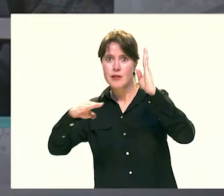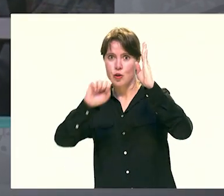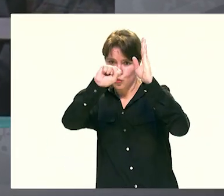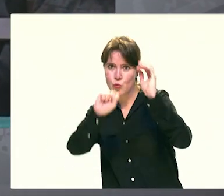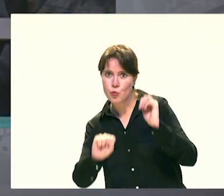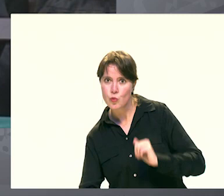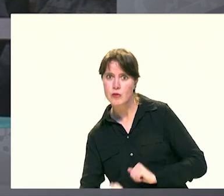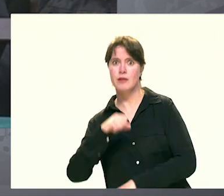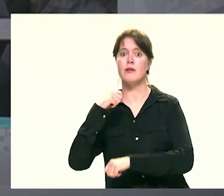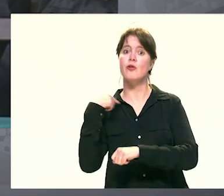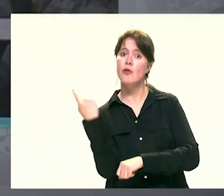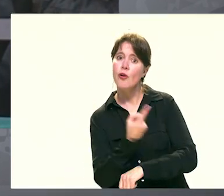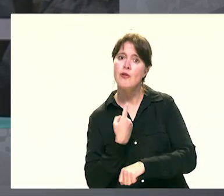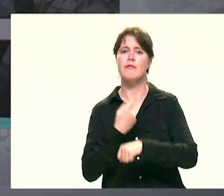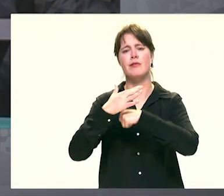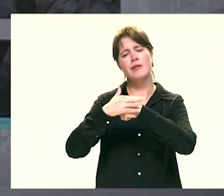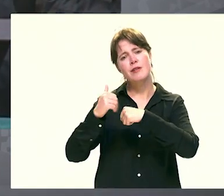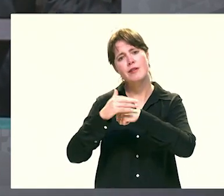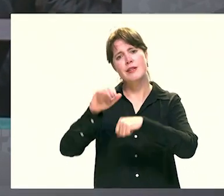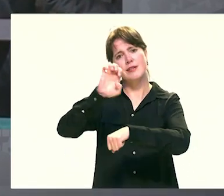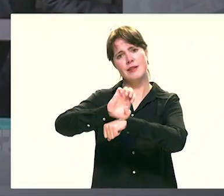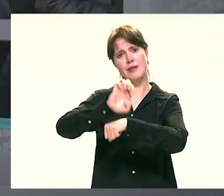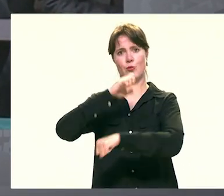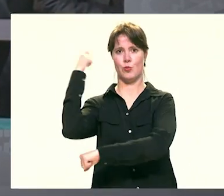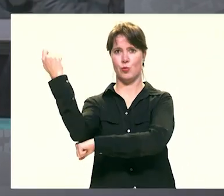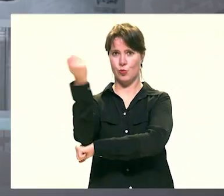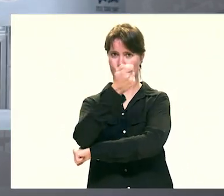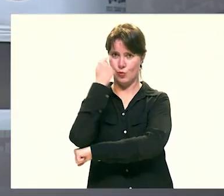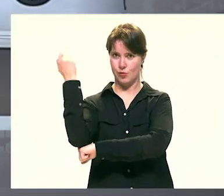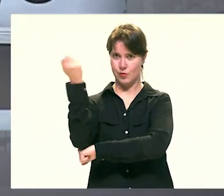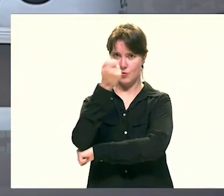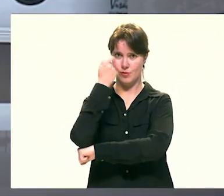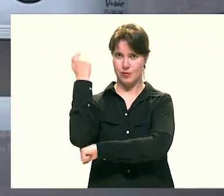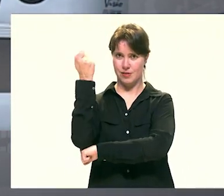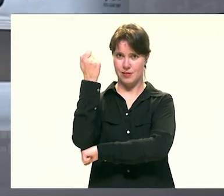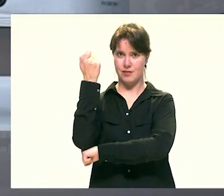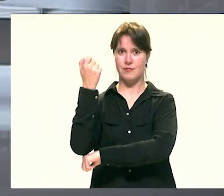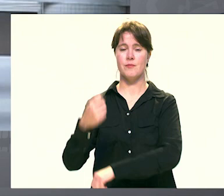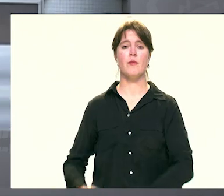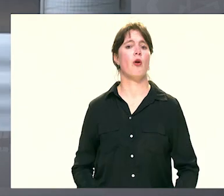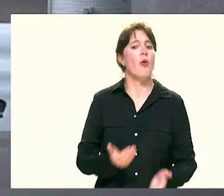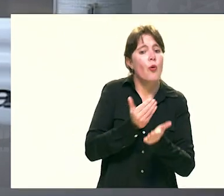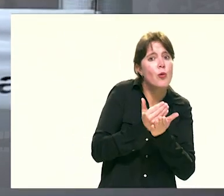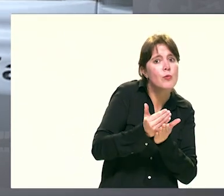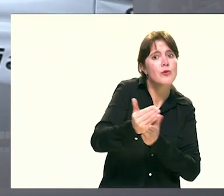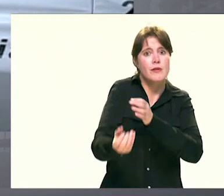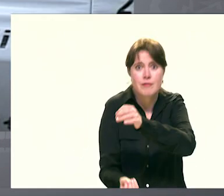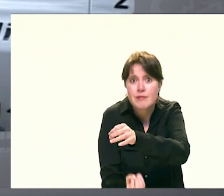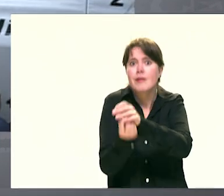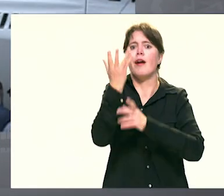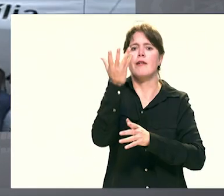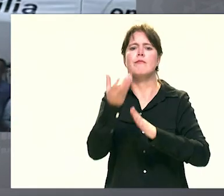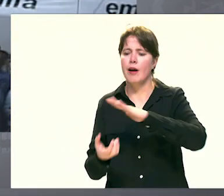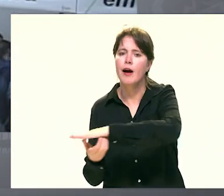de qualidade na metade sul do nosso querido estado do Rio Grande do Sul. Como passo inicial,